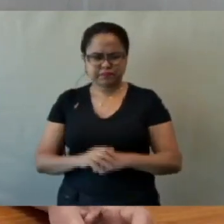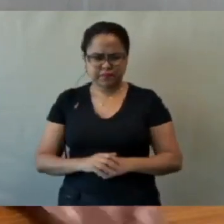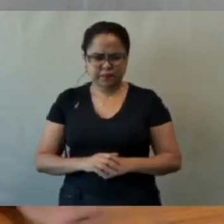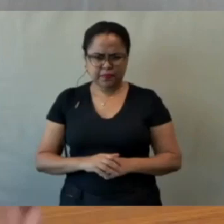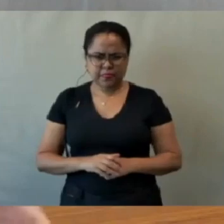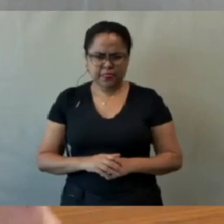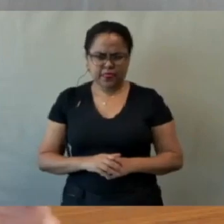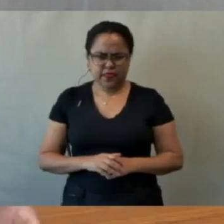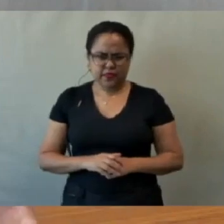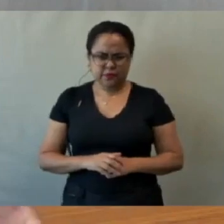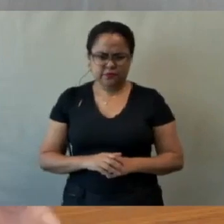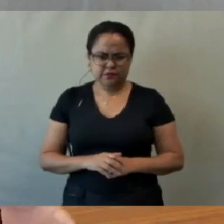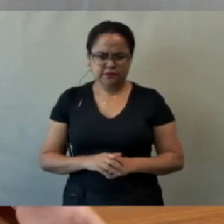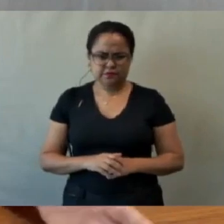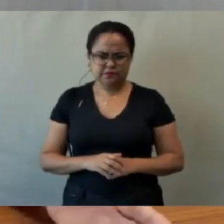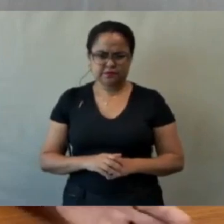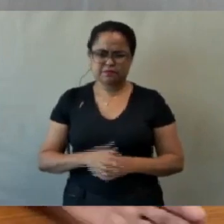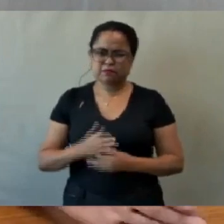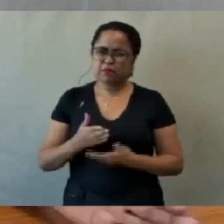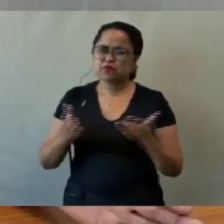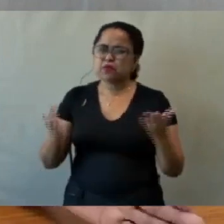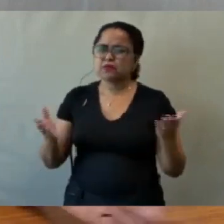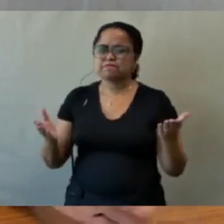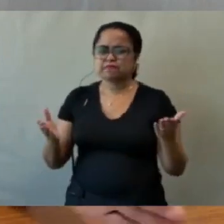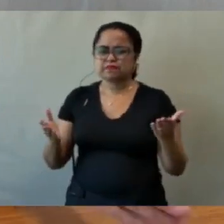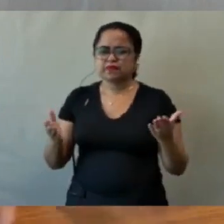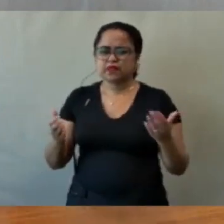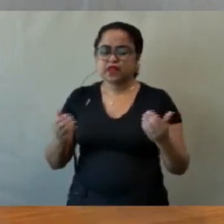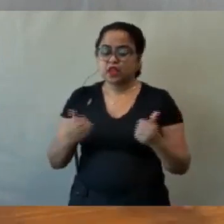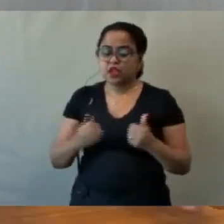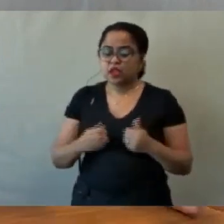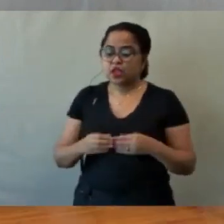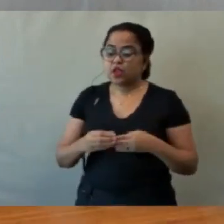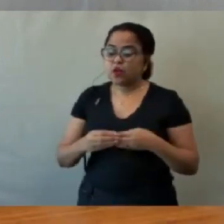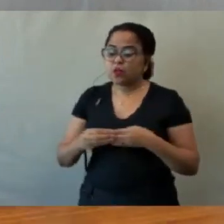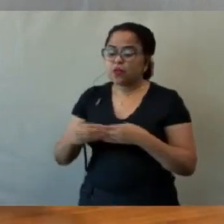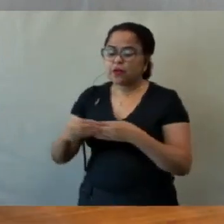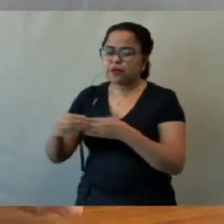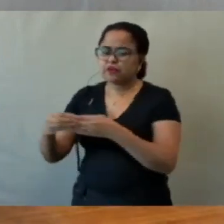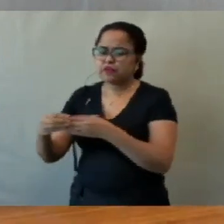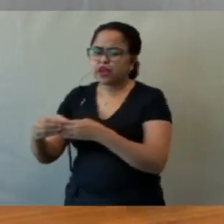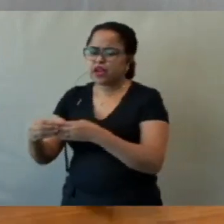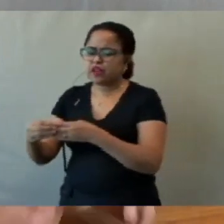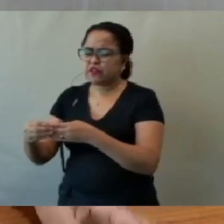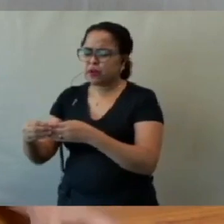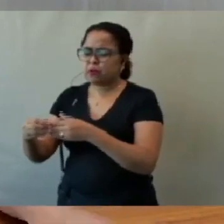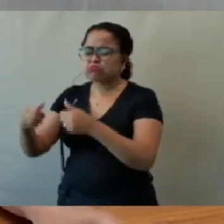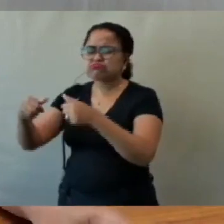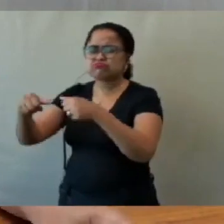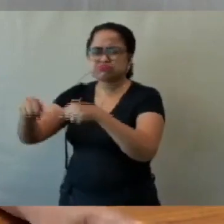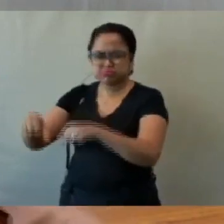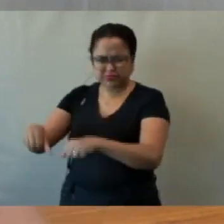gente, eu levava o que estava pior, né? Que tinha mais